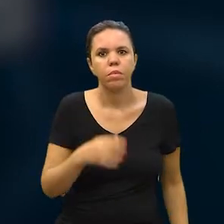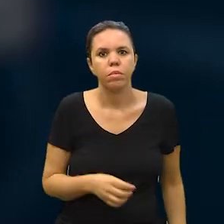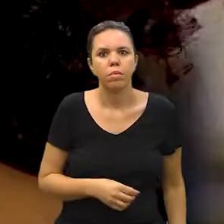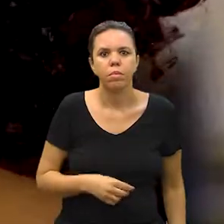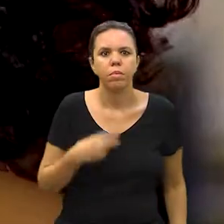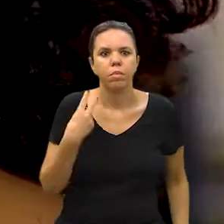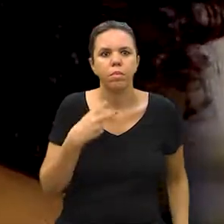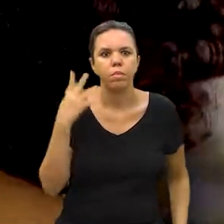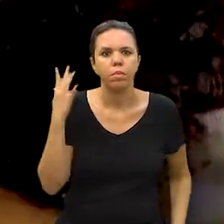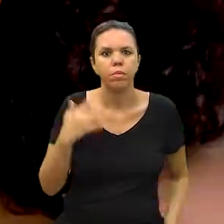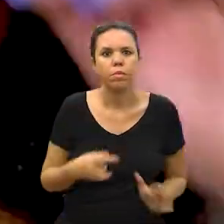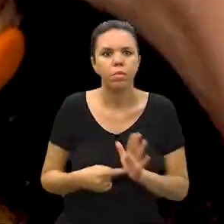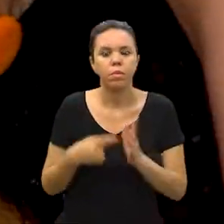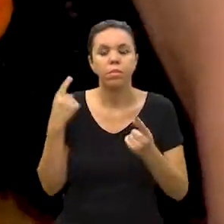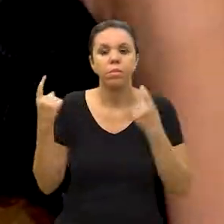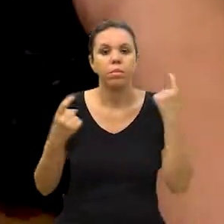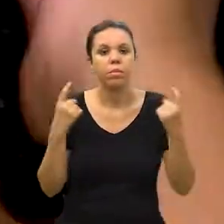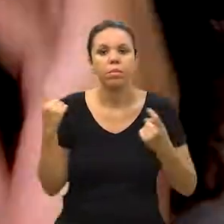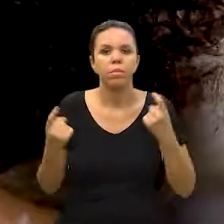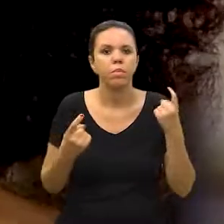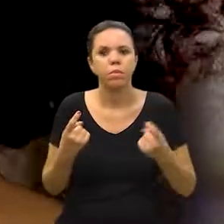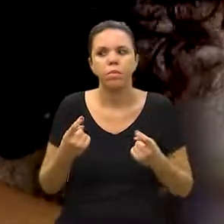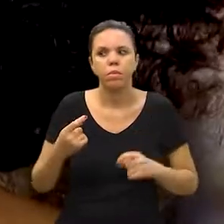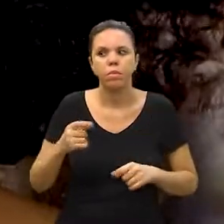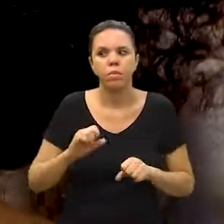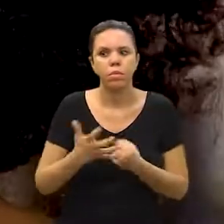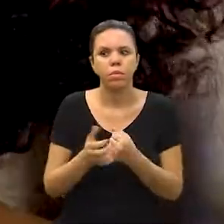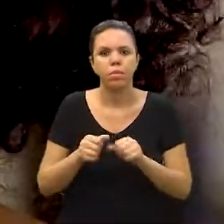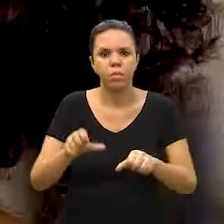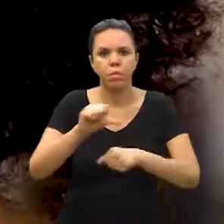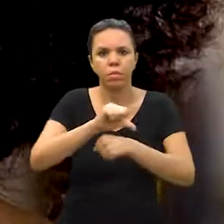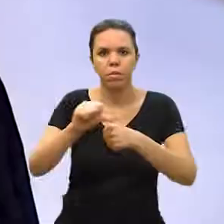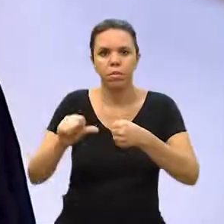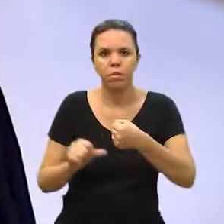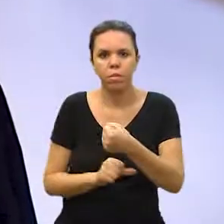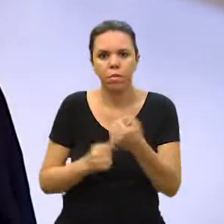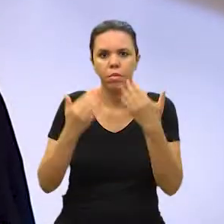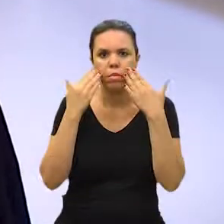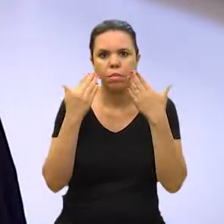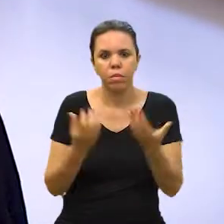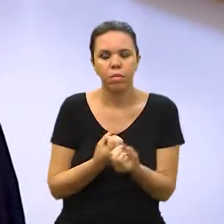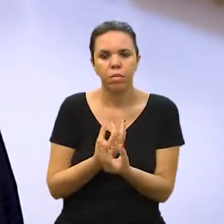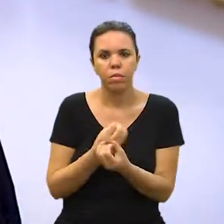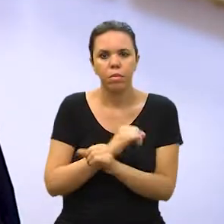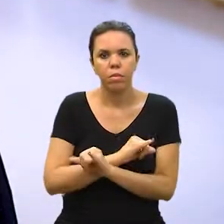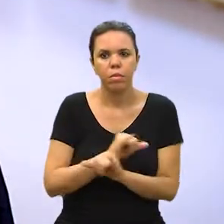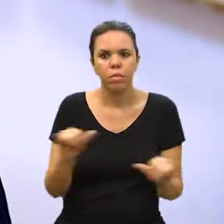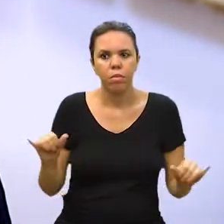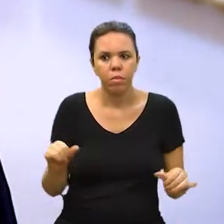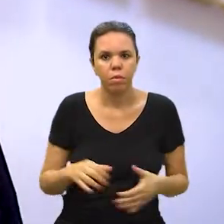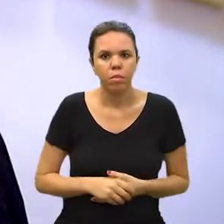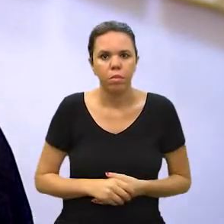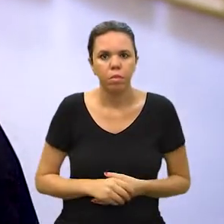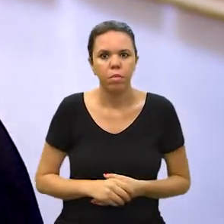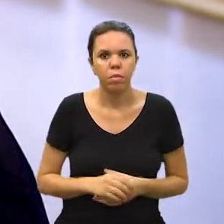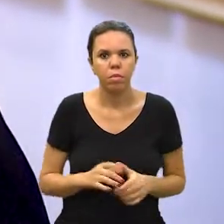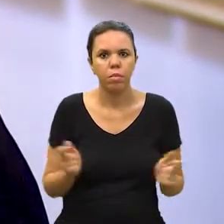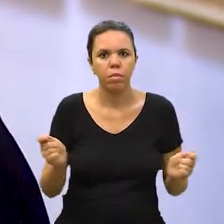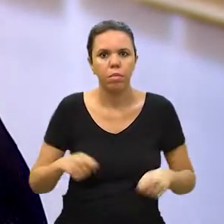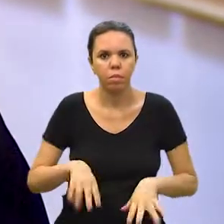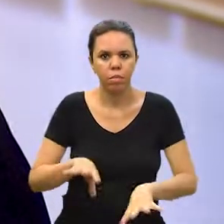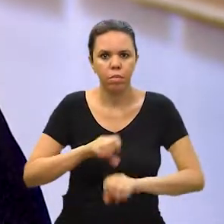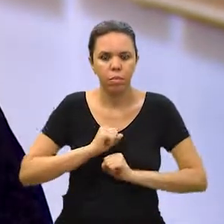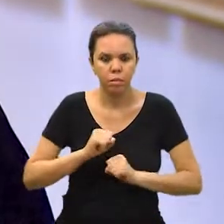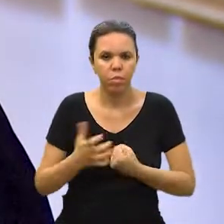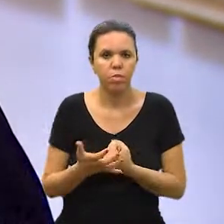sete de Fevereiro a vereadora se mostrou preocupada com a variante o micro diante aí das informações da do